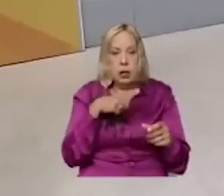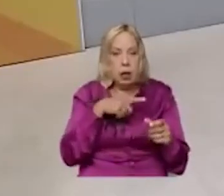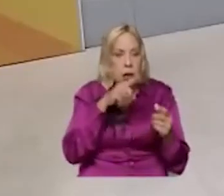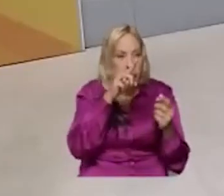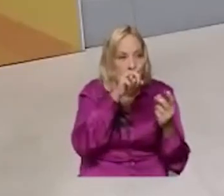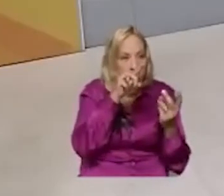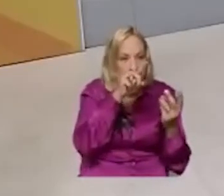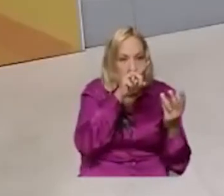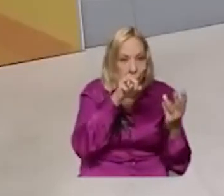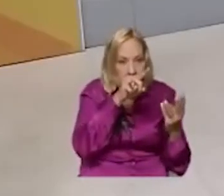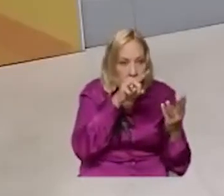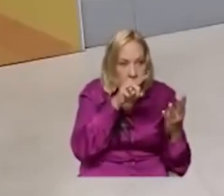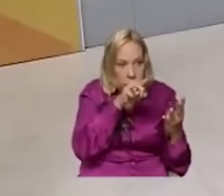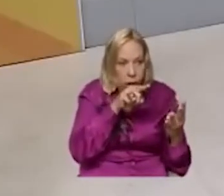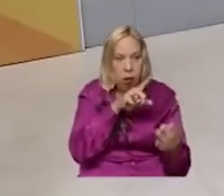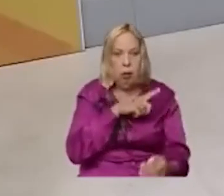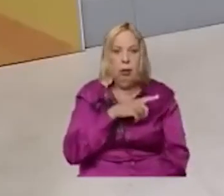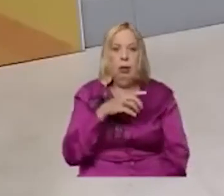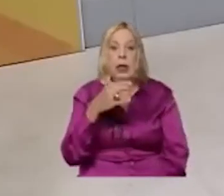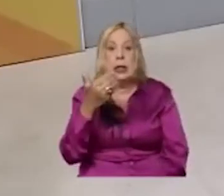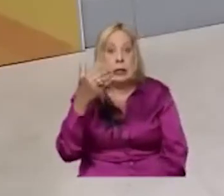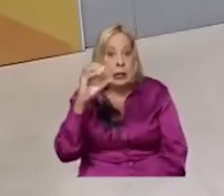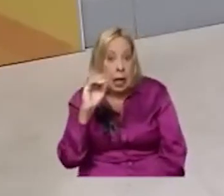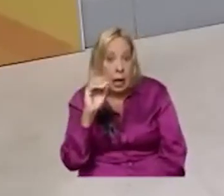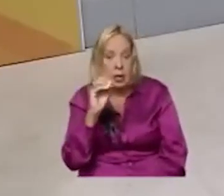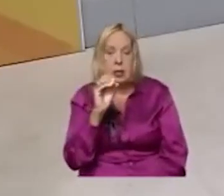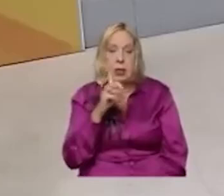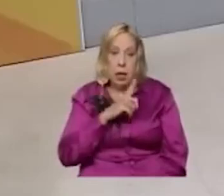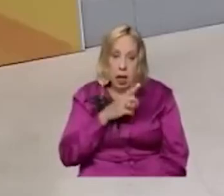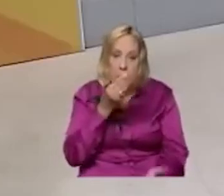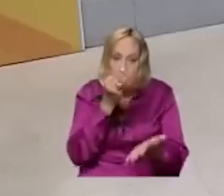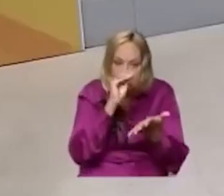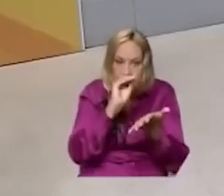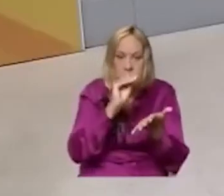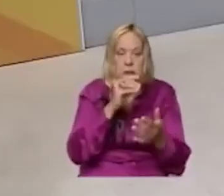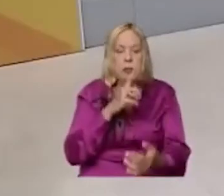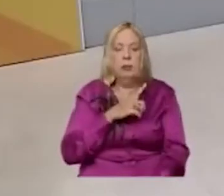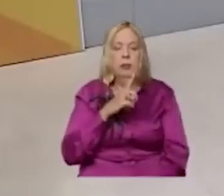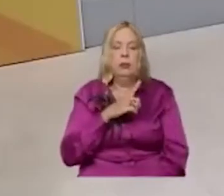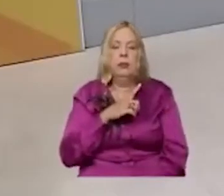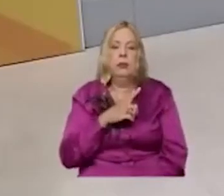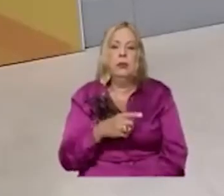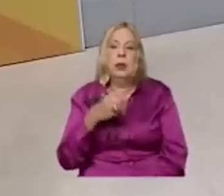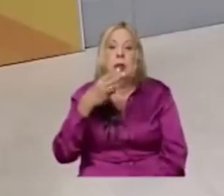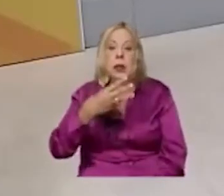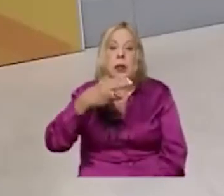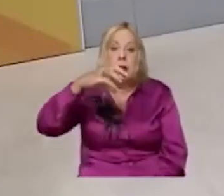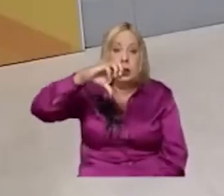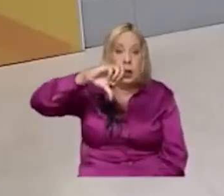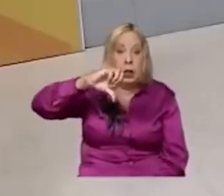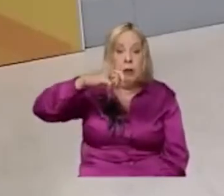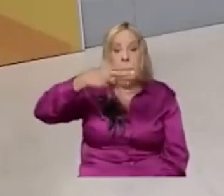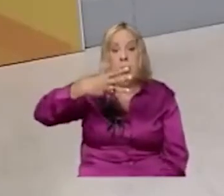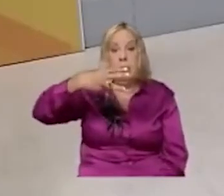16, depois vem o 10, número 10, número 10 e número